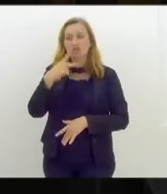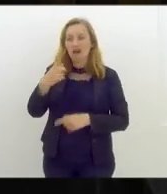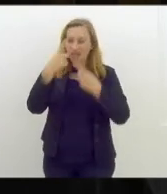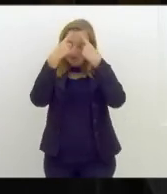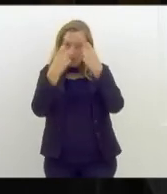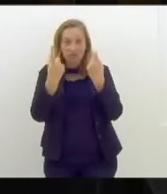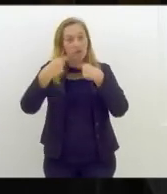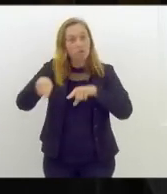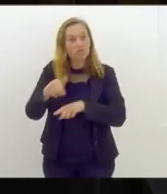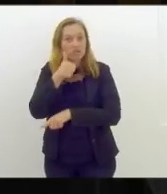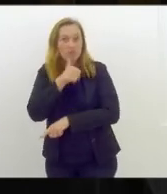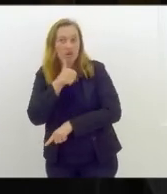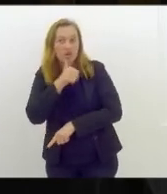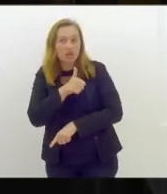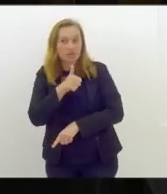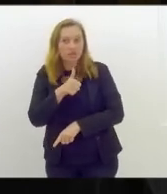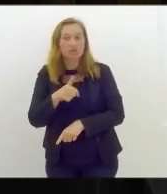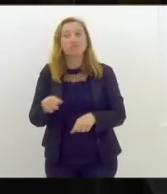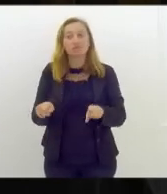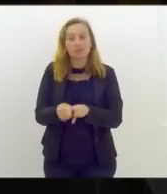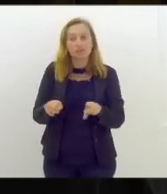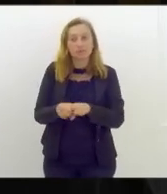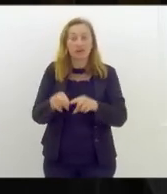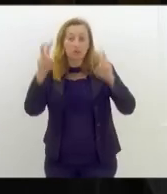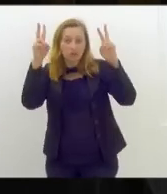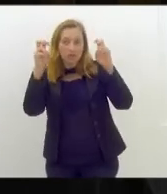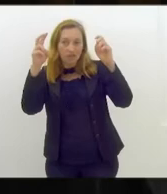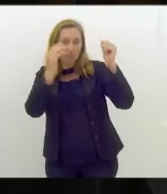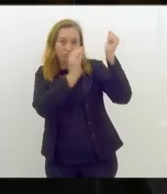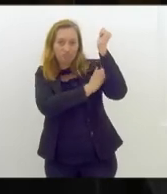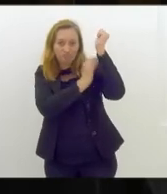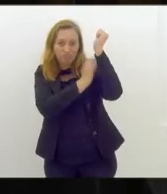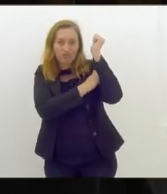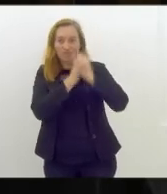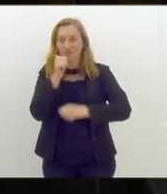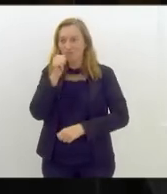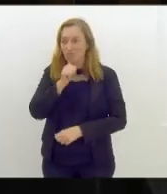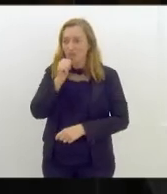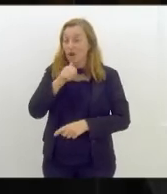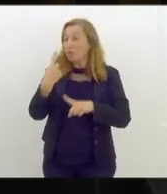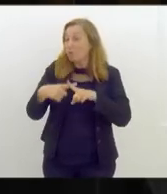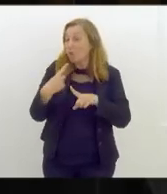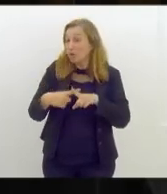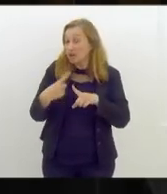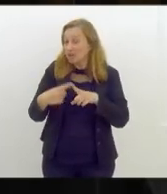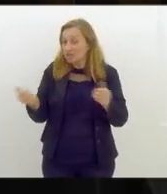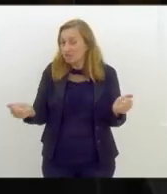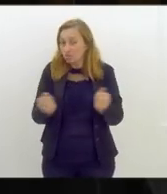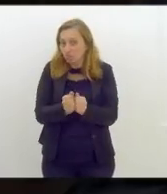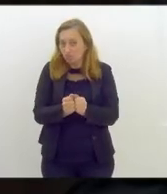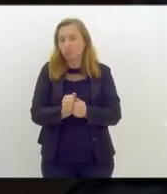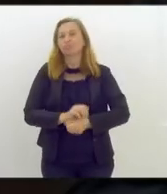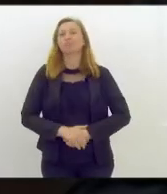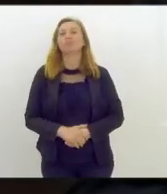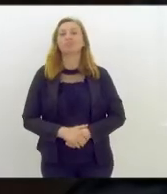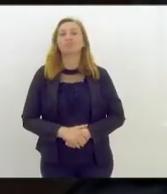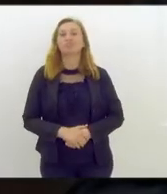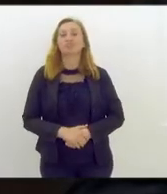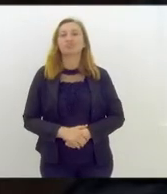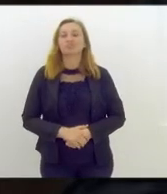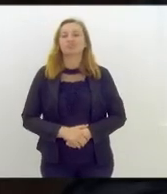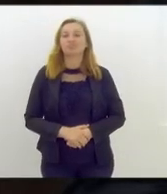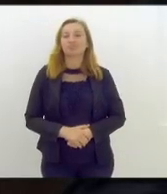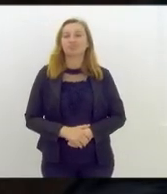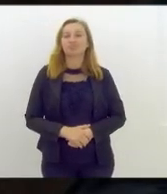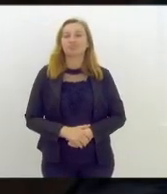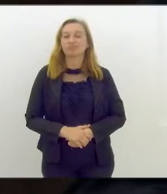violência contra a mulher, está trazendo também o tema de empoderamento feminino, porque eles estão entrelaçados. É uma equação. A